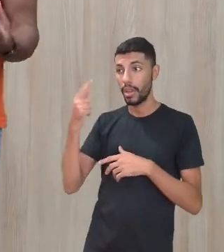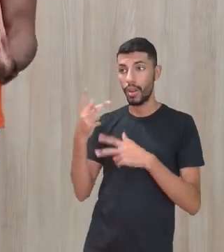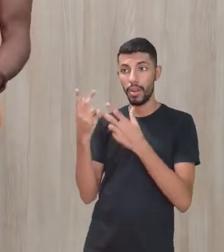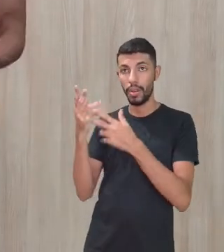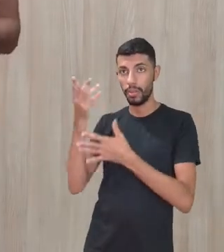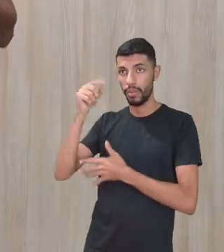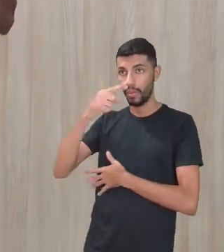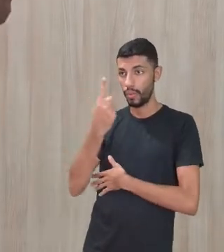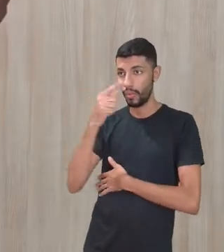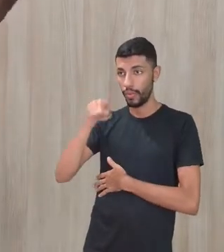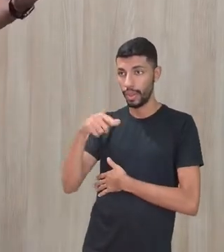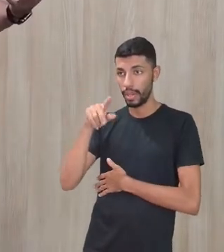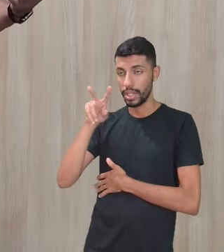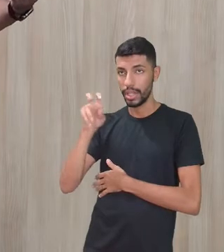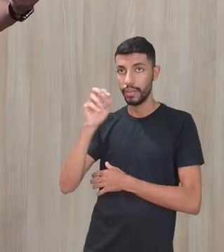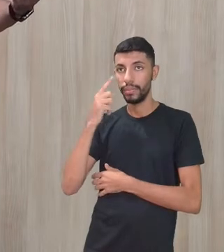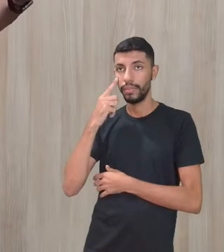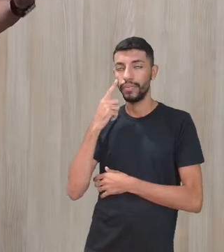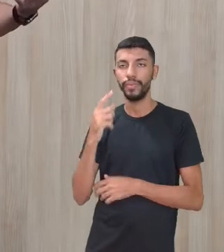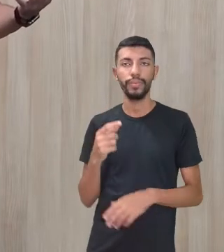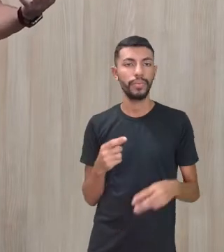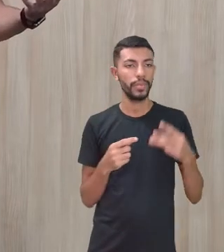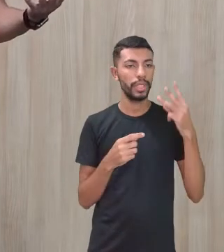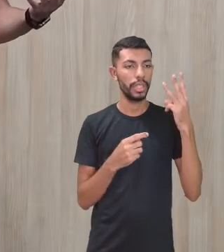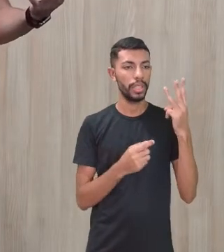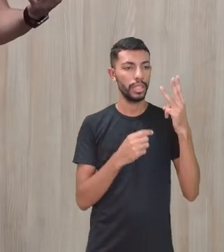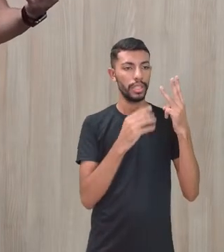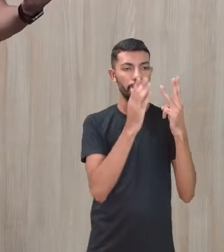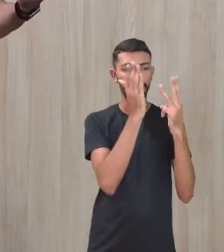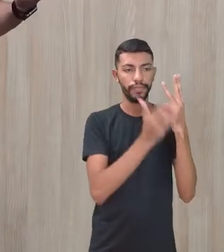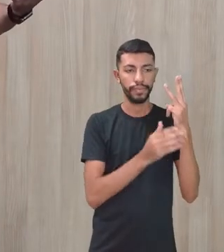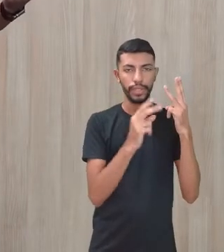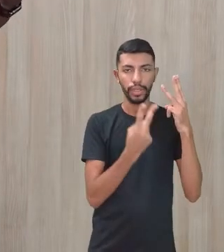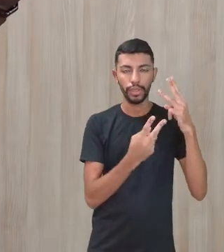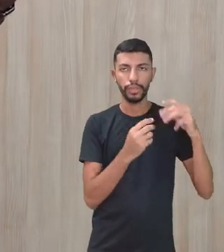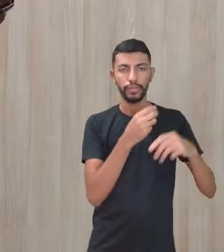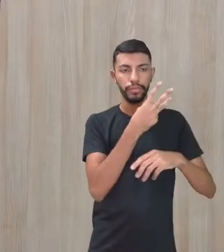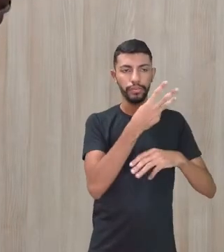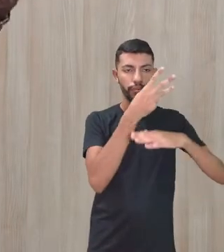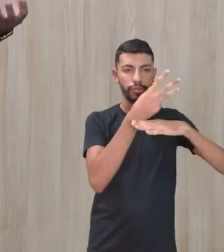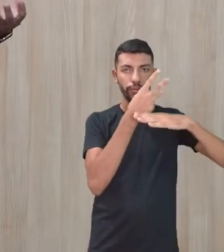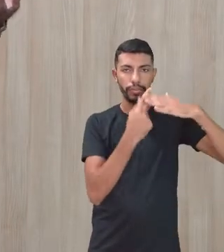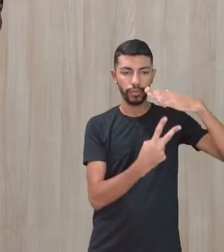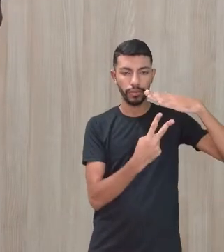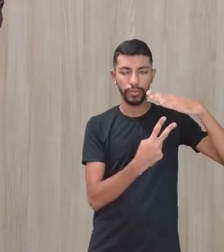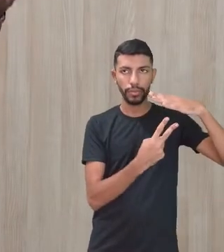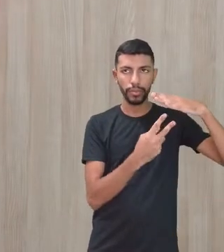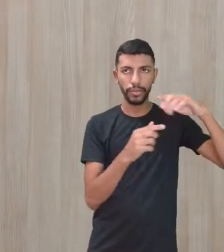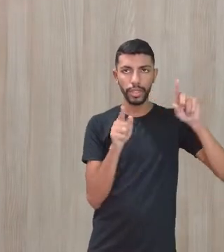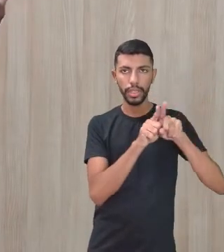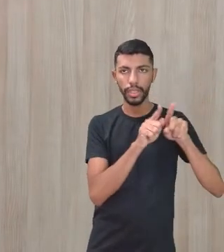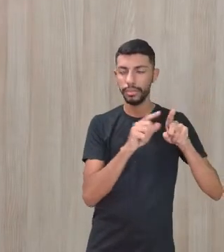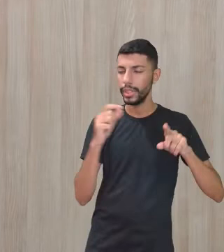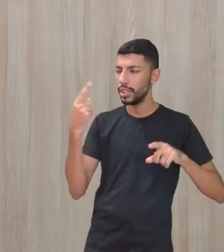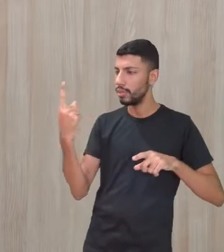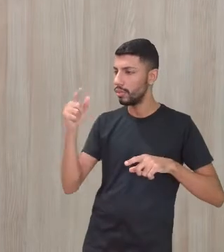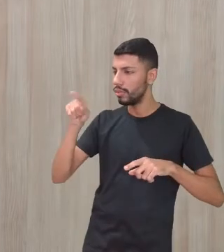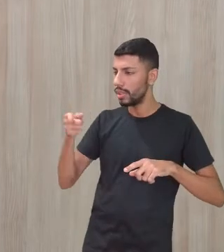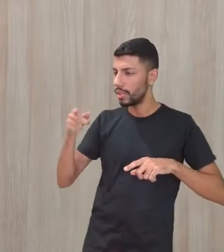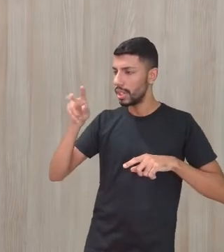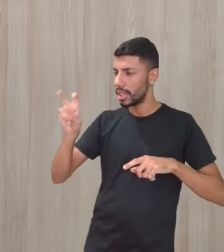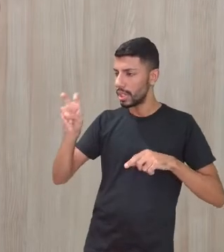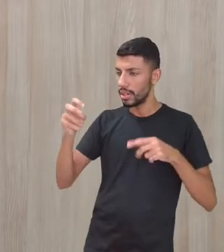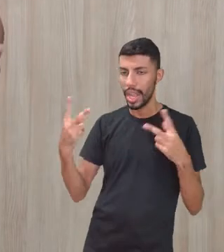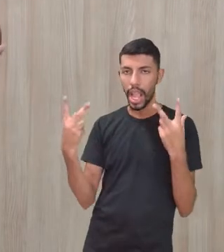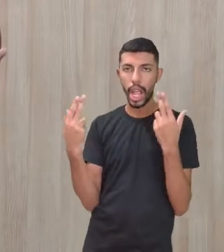está dizendo que essa fração 3 meios e o número decimal 1,5, eles são equivalentes, eles